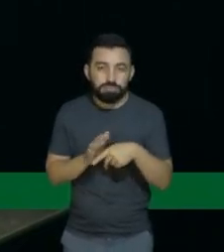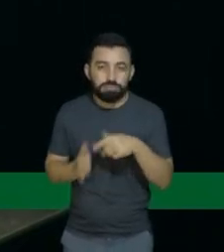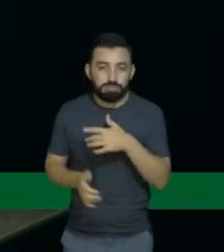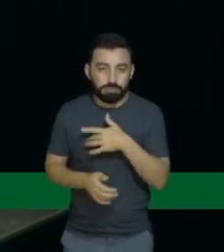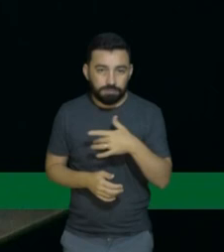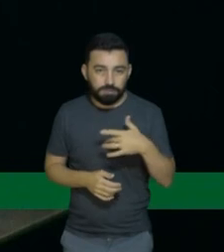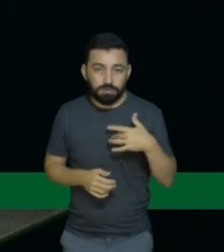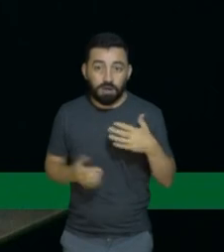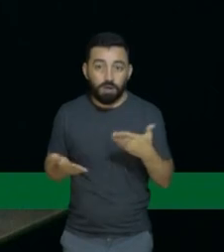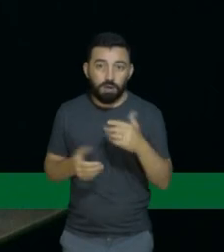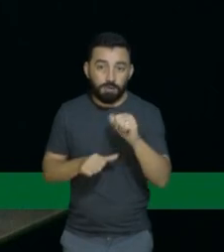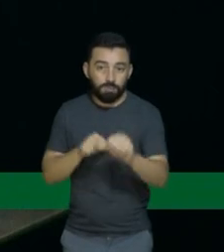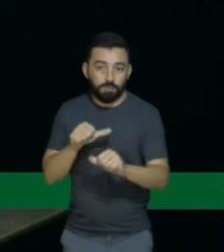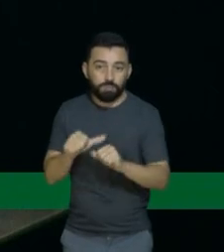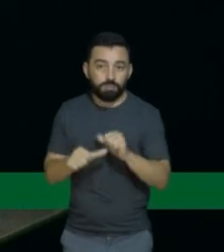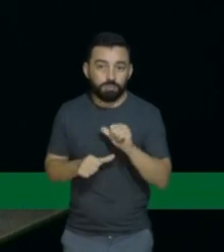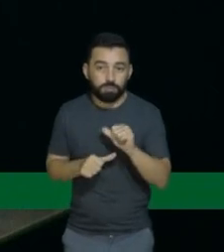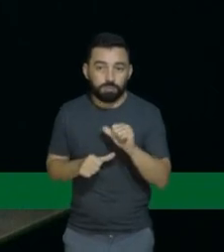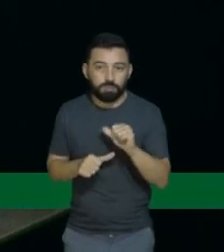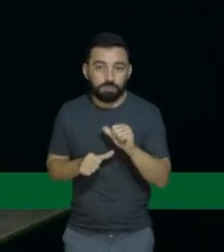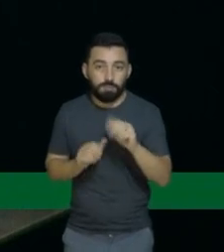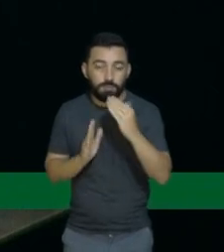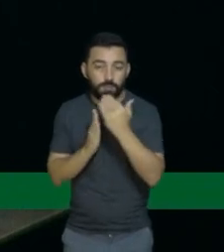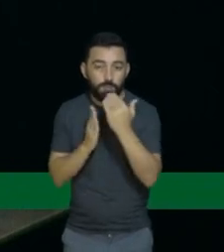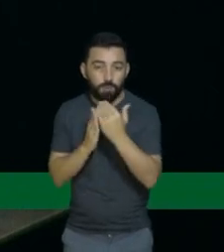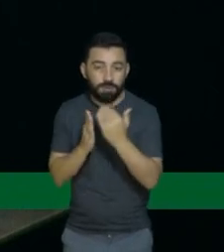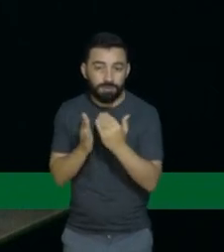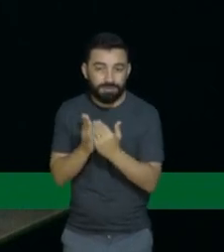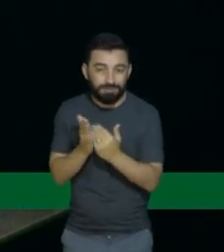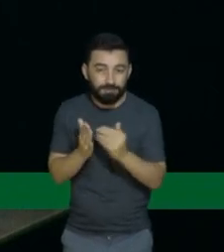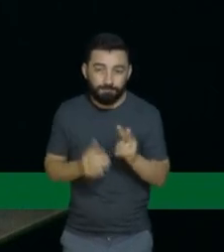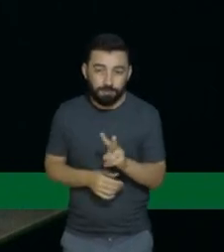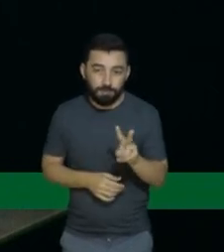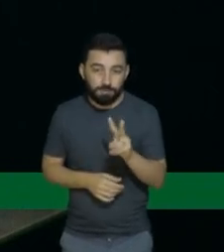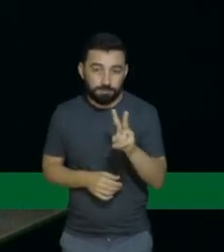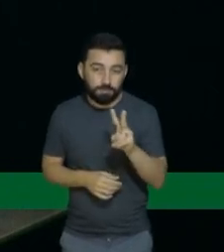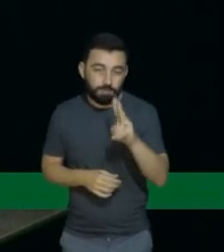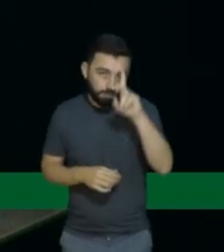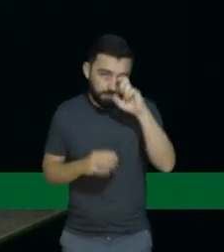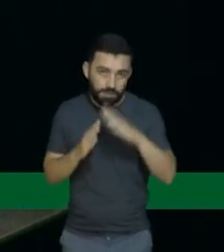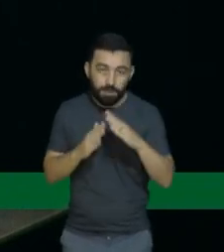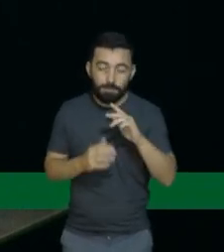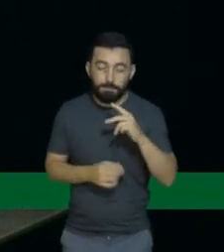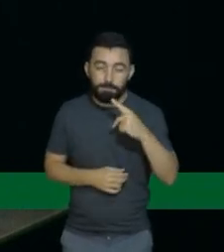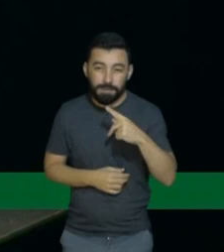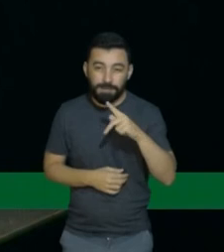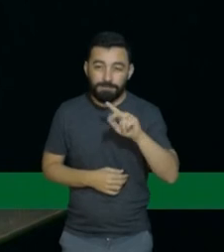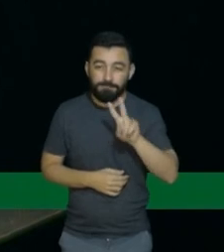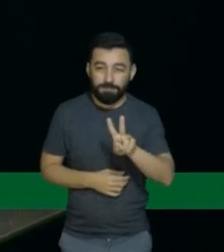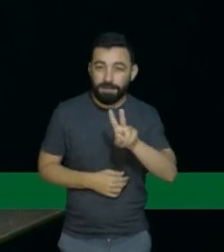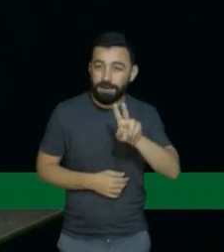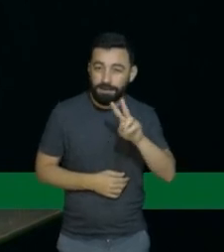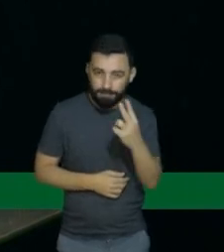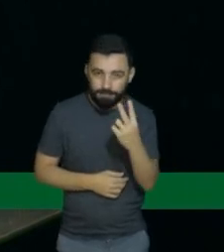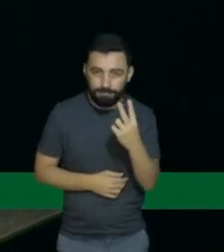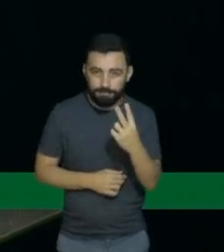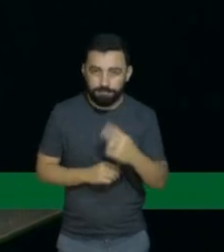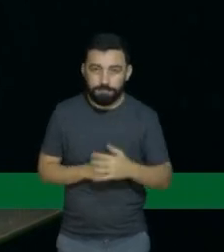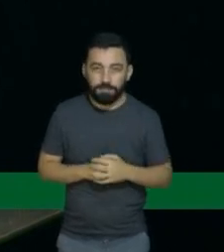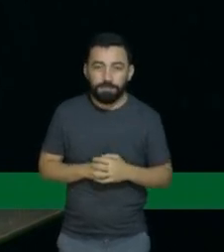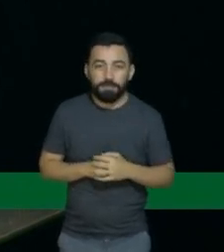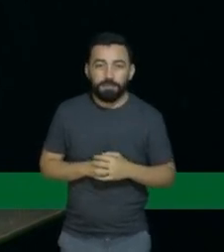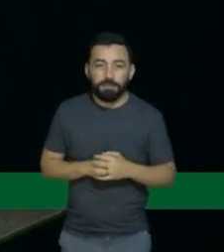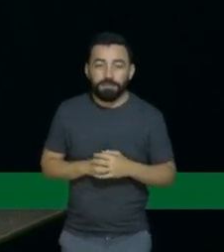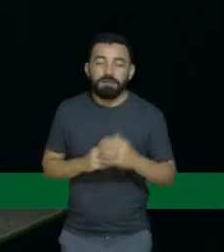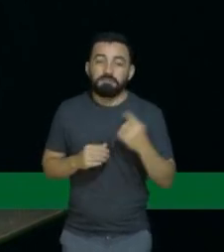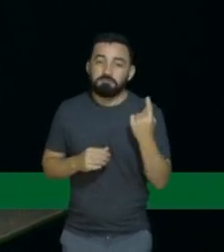mudou para pro programa de valorização dos hospitais que é o PVH né E nós fizemos o